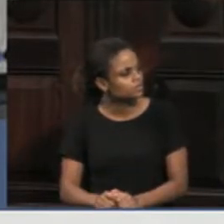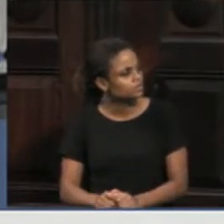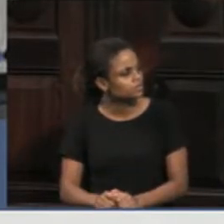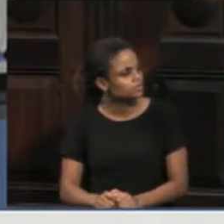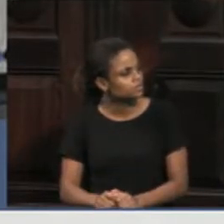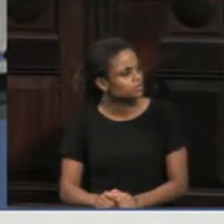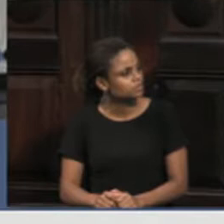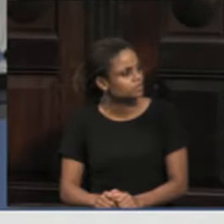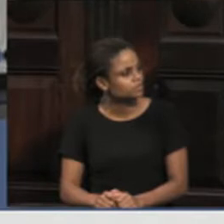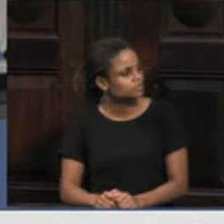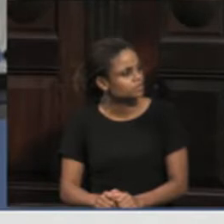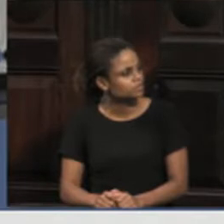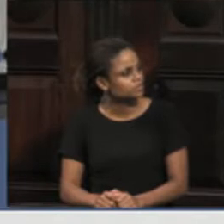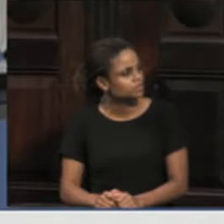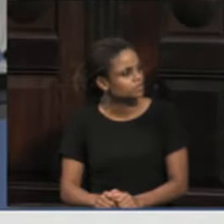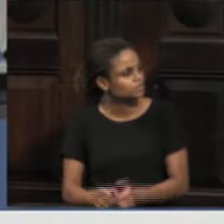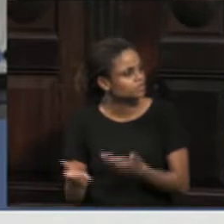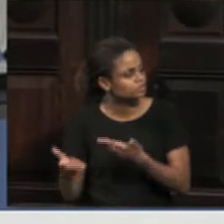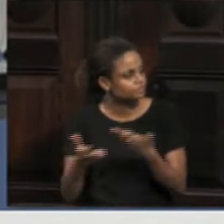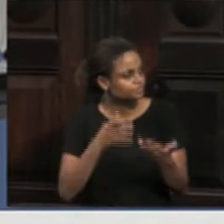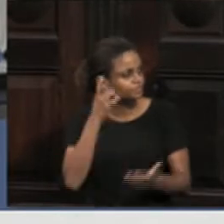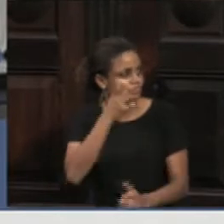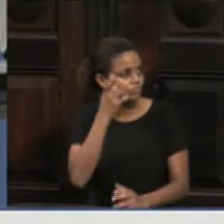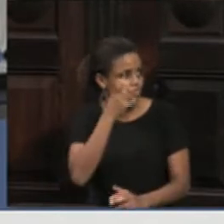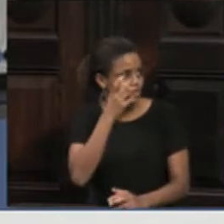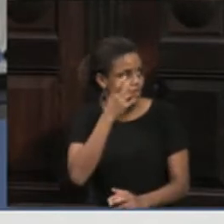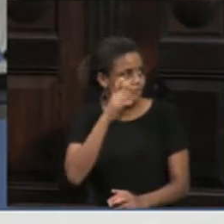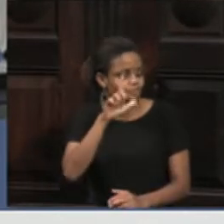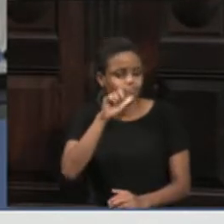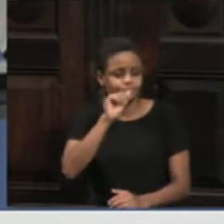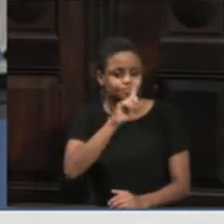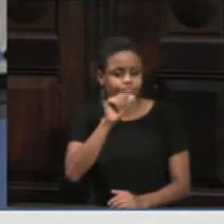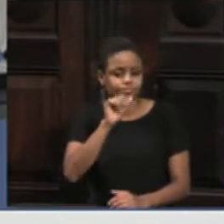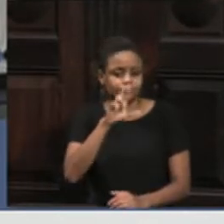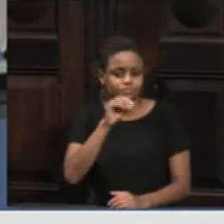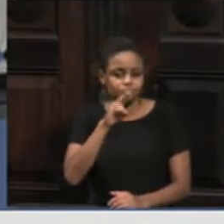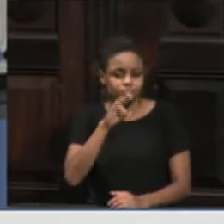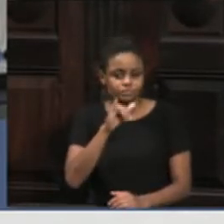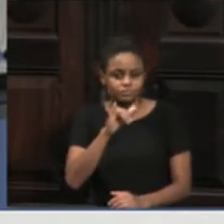Pela Comissão de Constituição e Justiça, deputado André Lazzaroni.